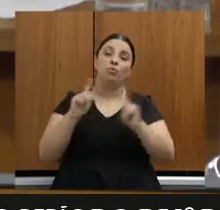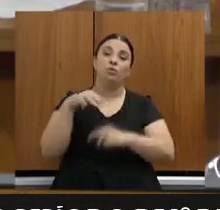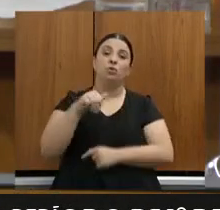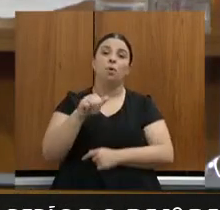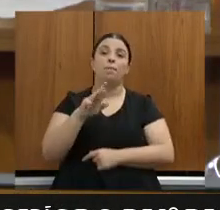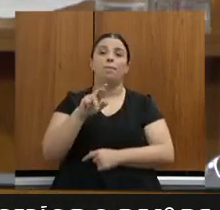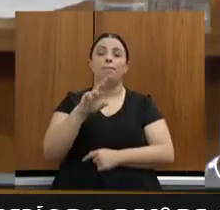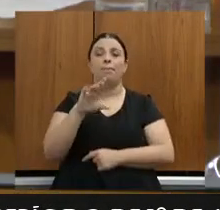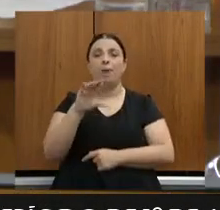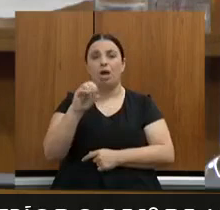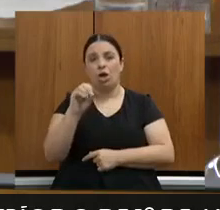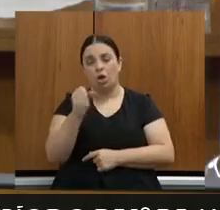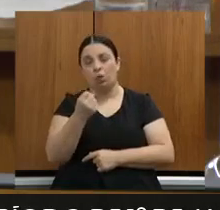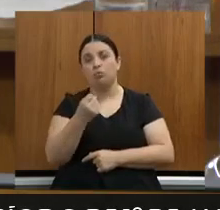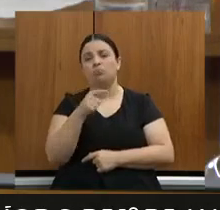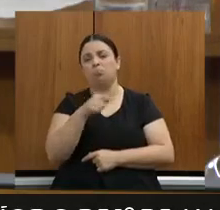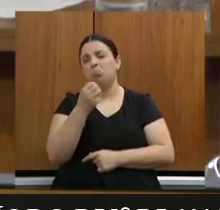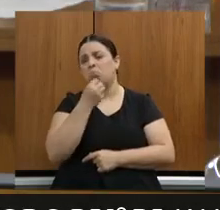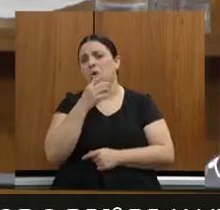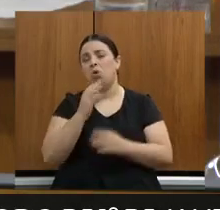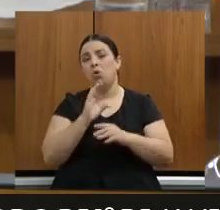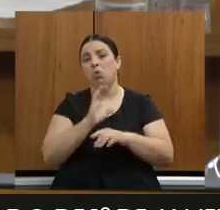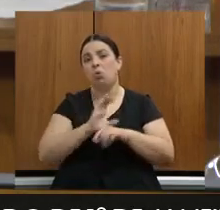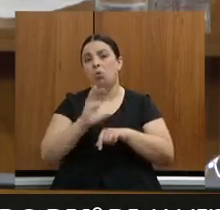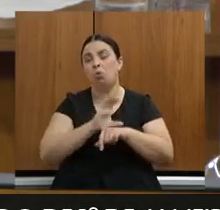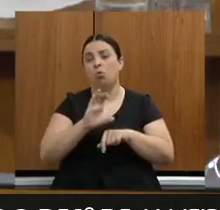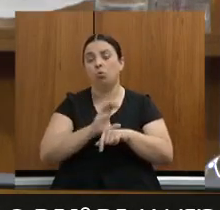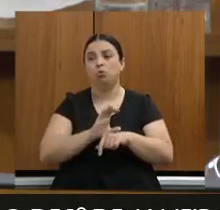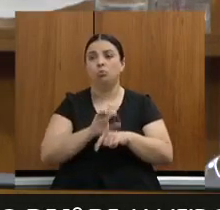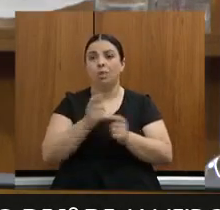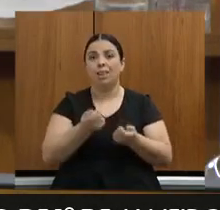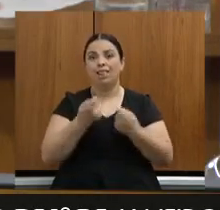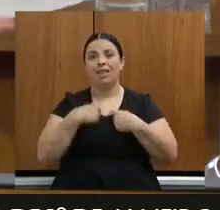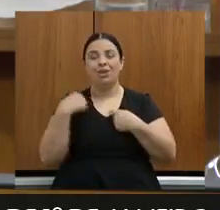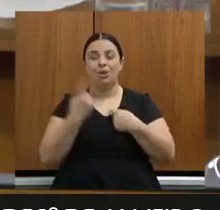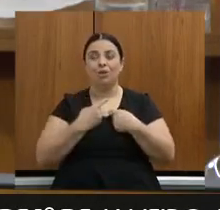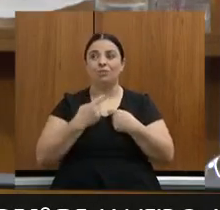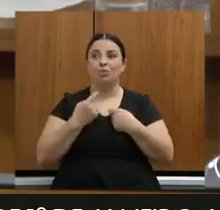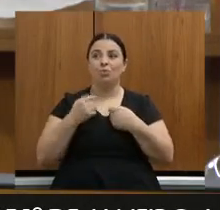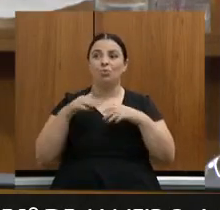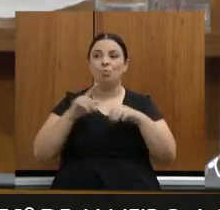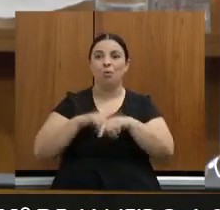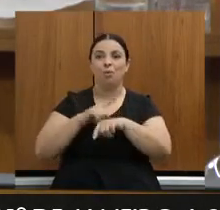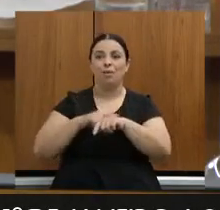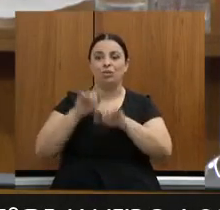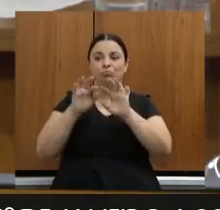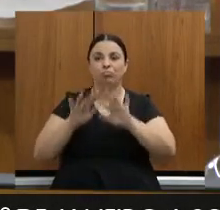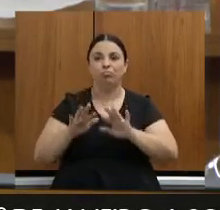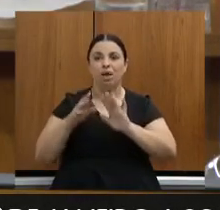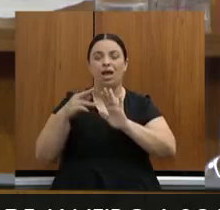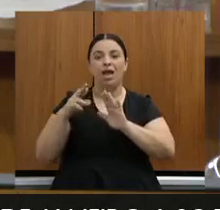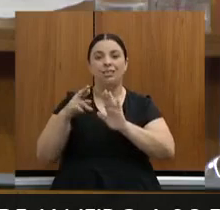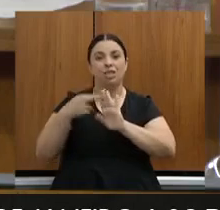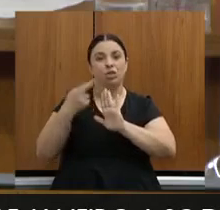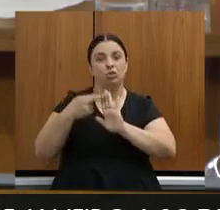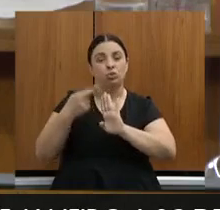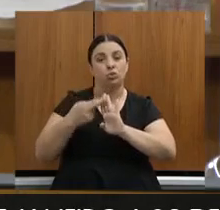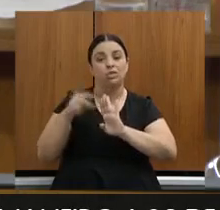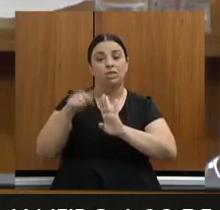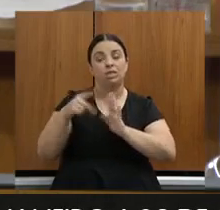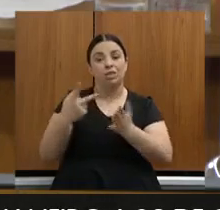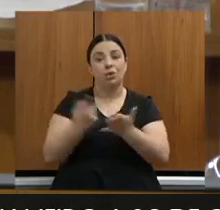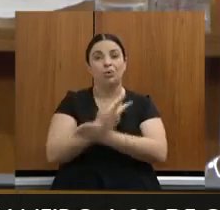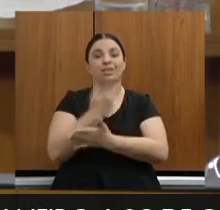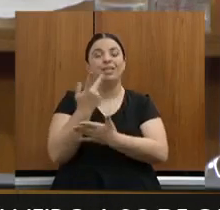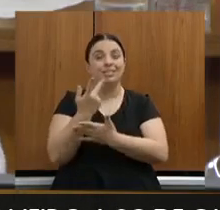porque a gente possa cada vez mais na elaboração das nossas resoluções que tanto impacto no setor produtivo que isso seja feita